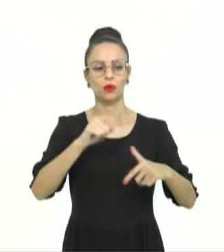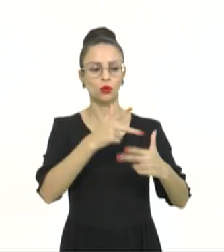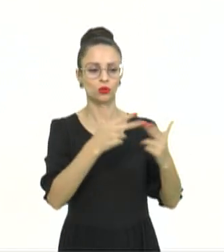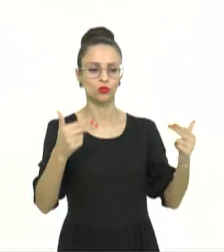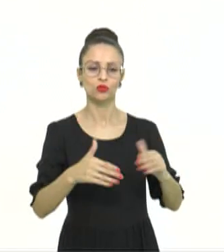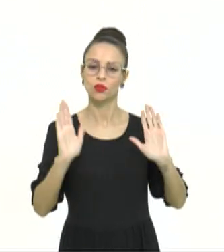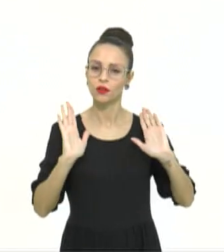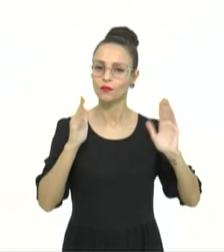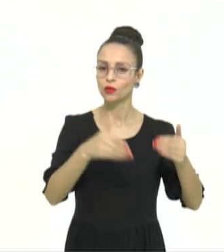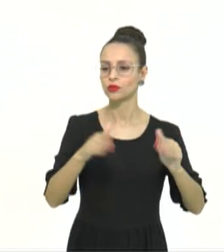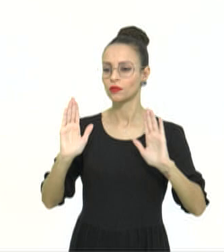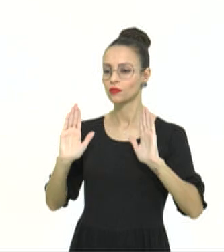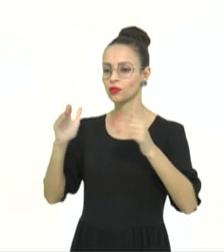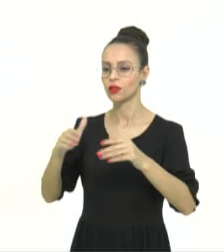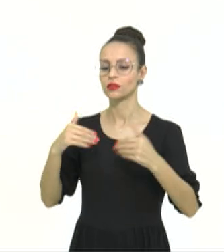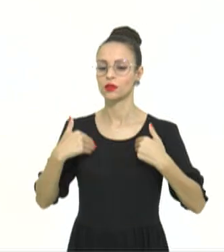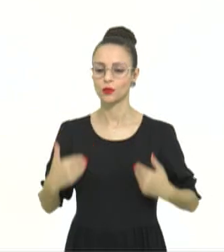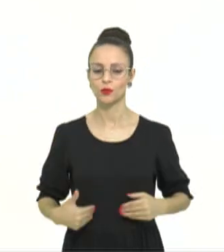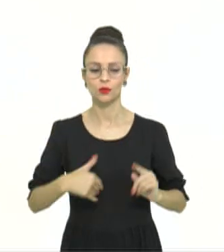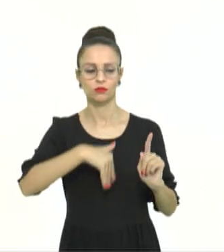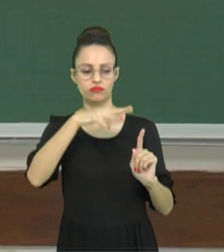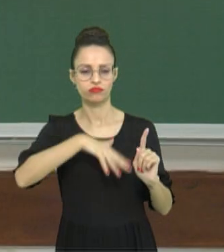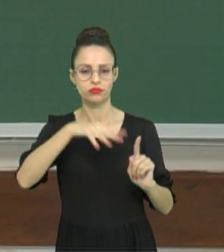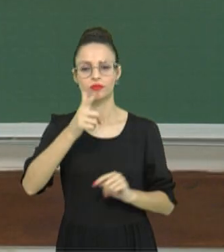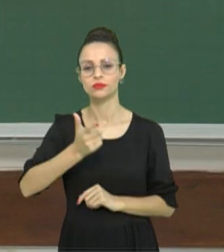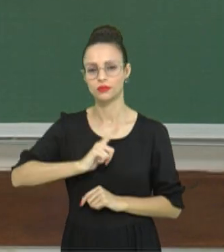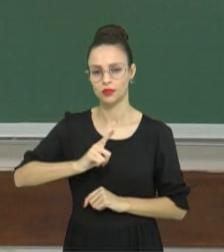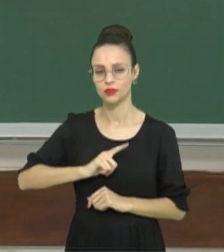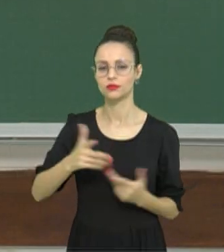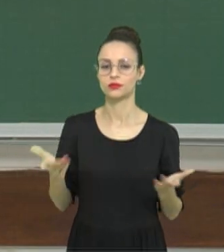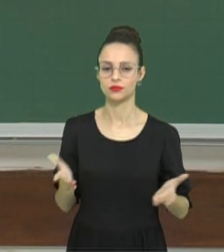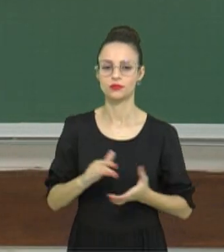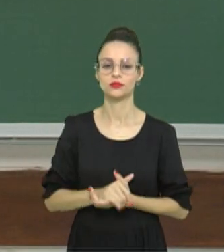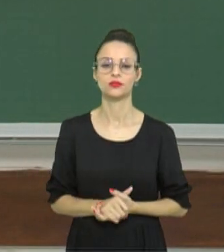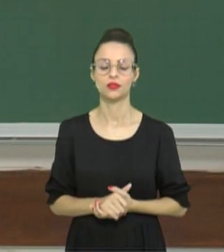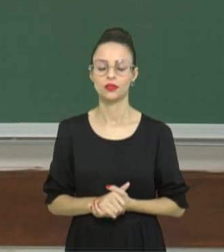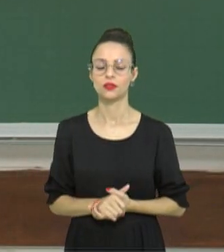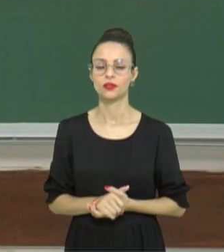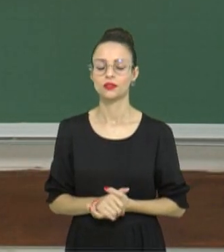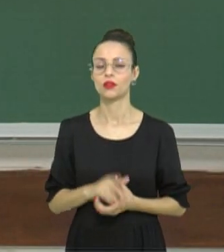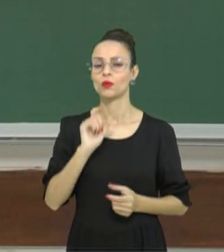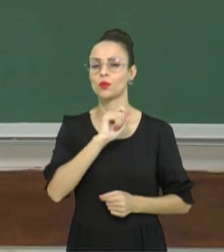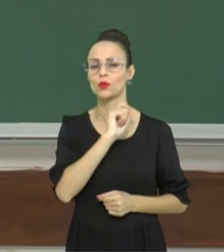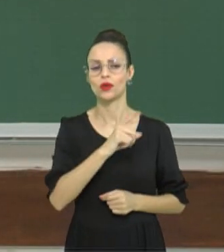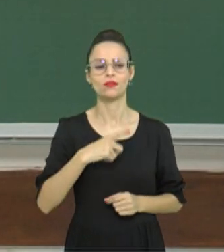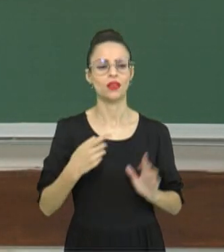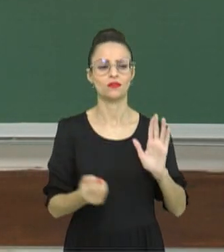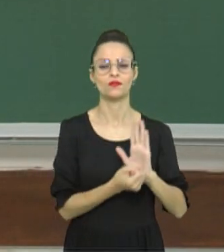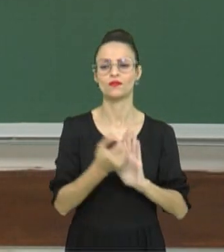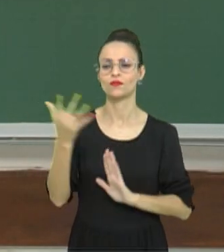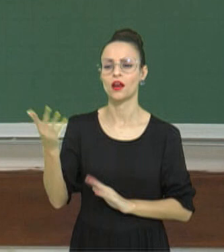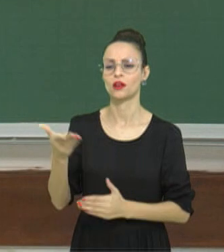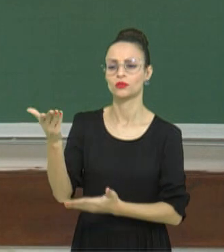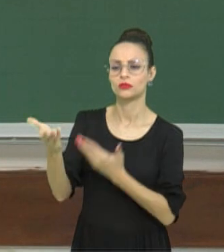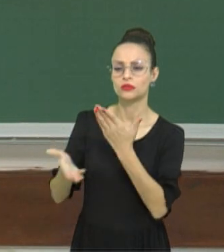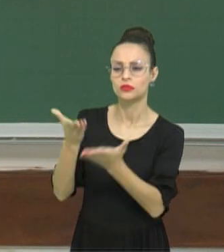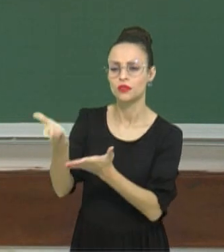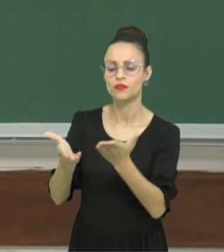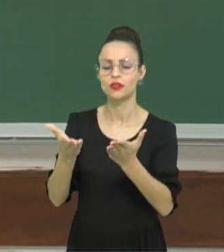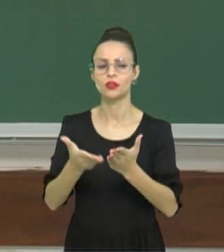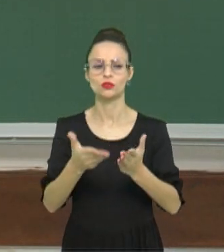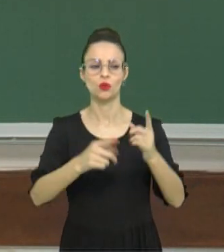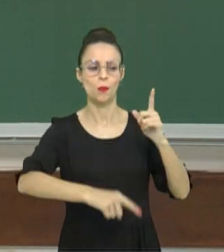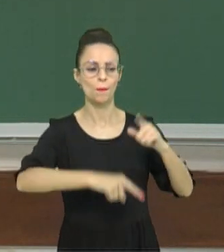esse culto do corpo. Então, esse mercado de serviços que são oferecidos, eles